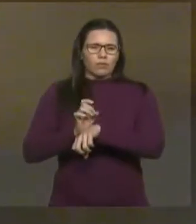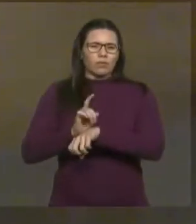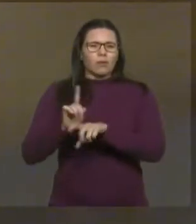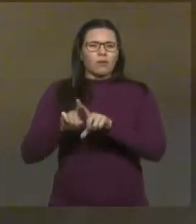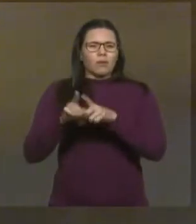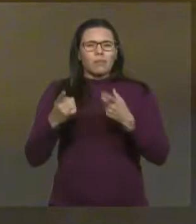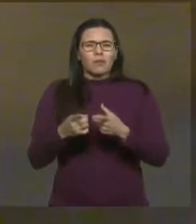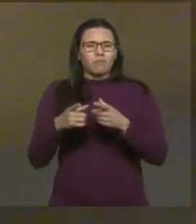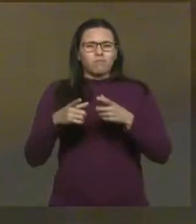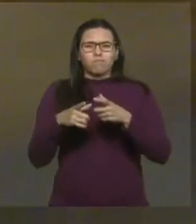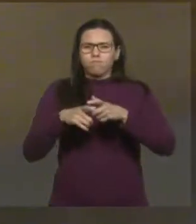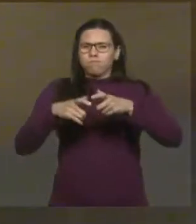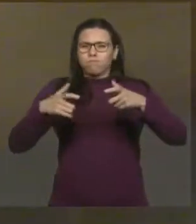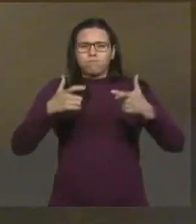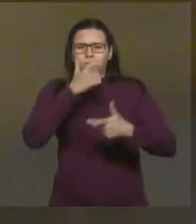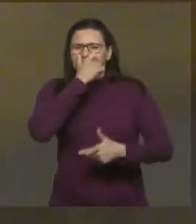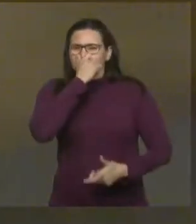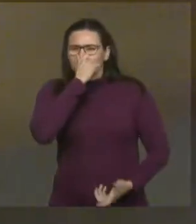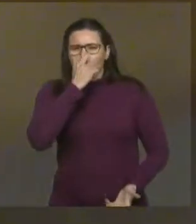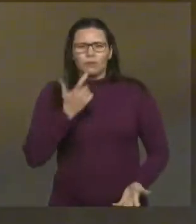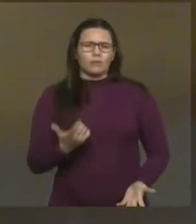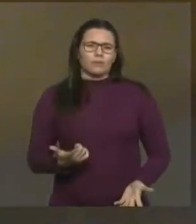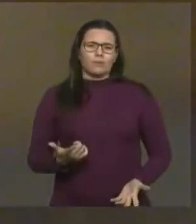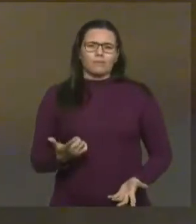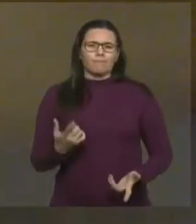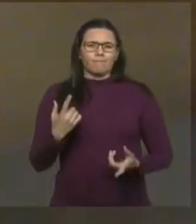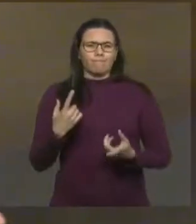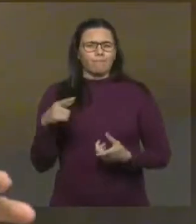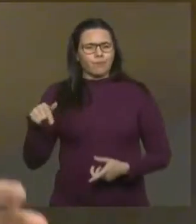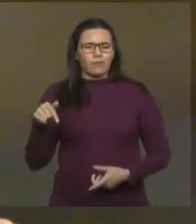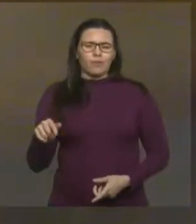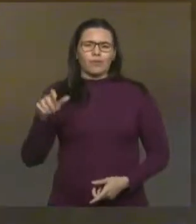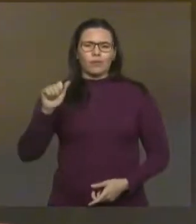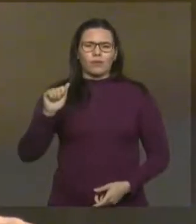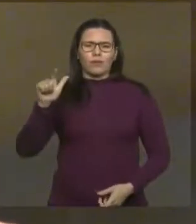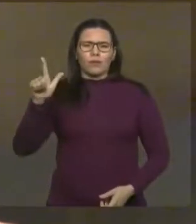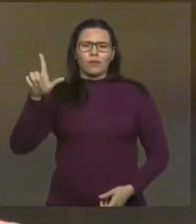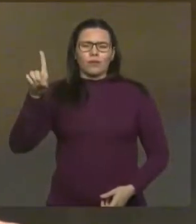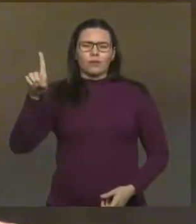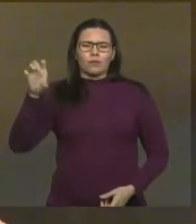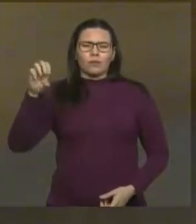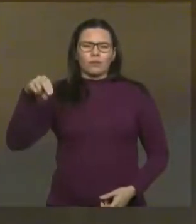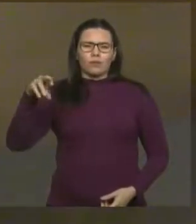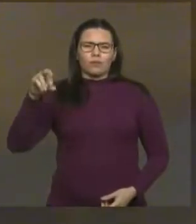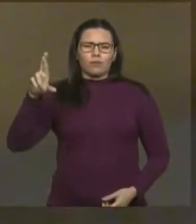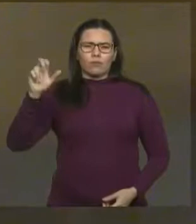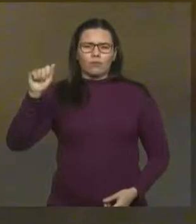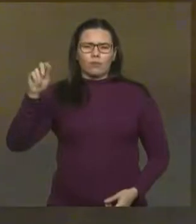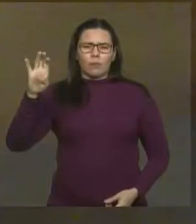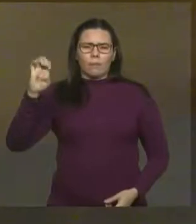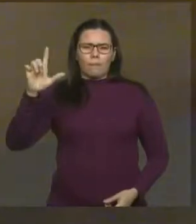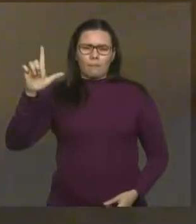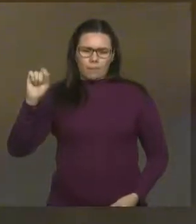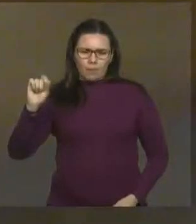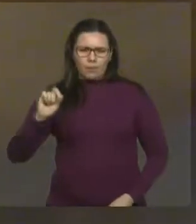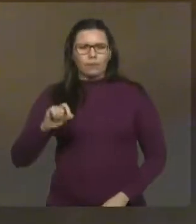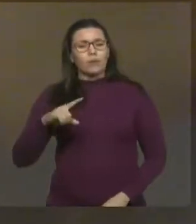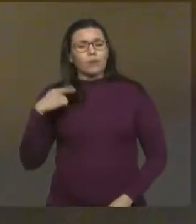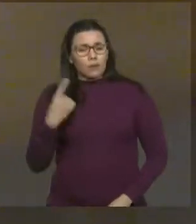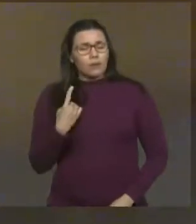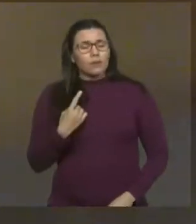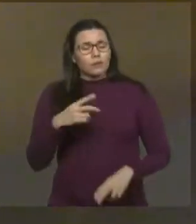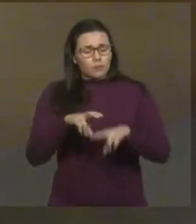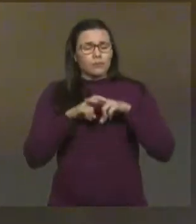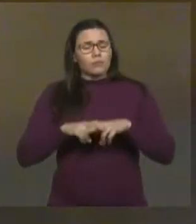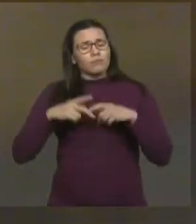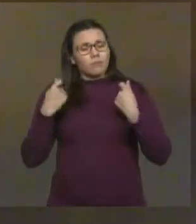suporta esse atendimento agora dos pacientes do Aldenor Abelo e dos pacientes do Estado. Então, nós precisamos urgentemente ter